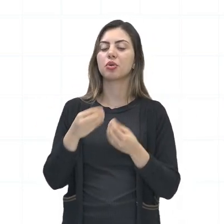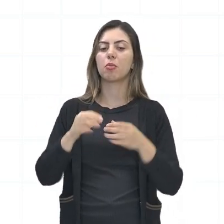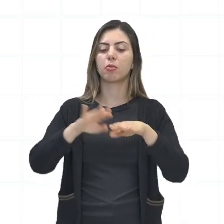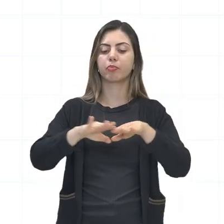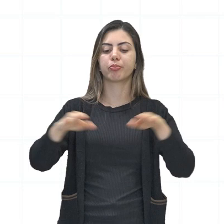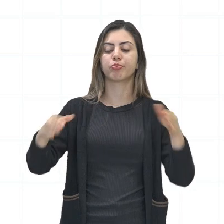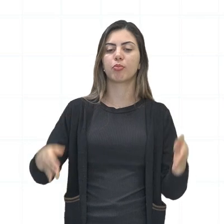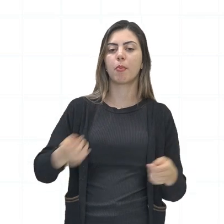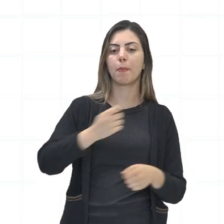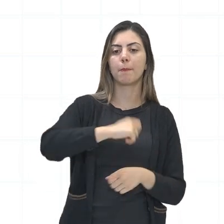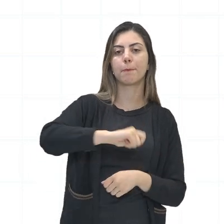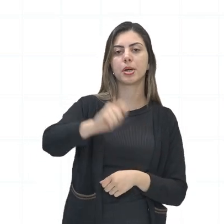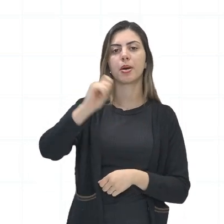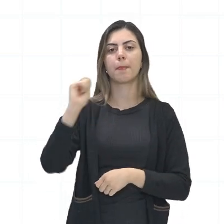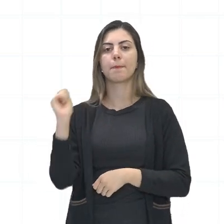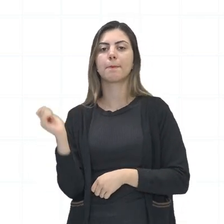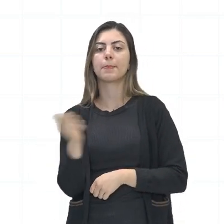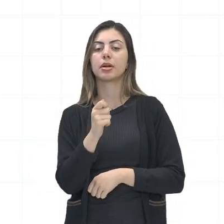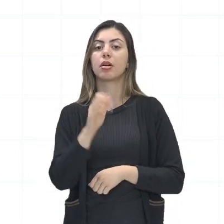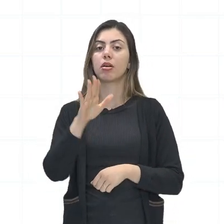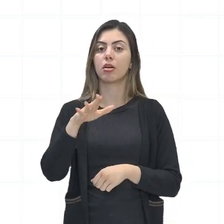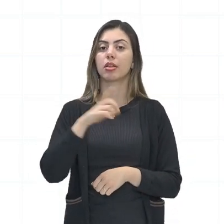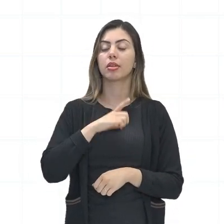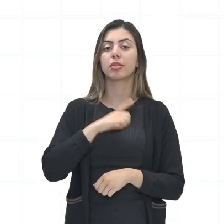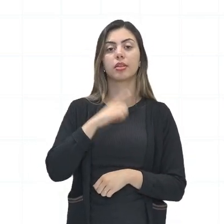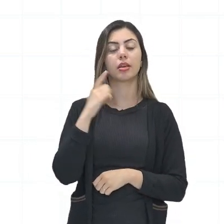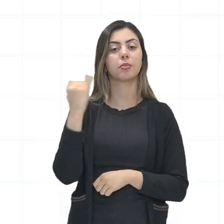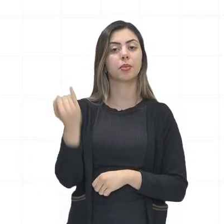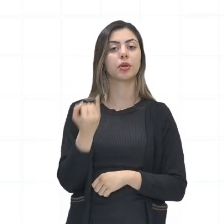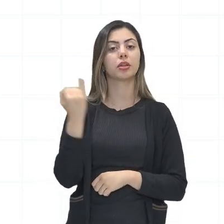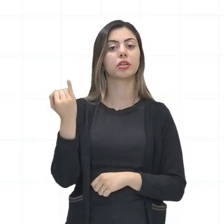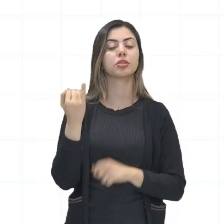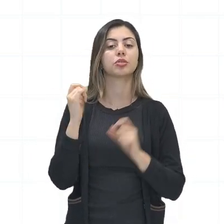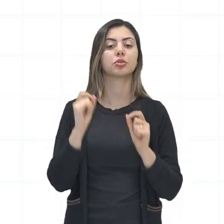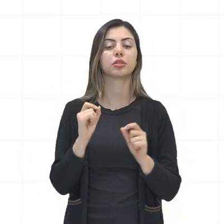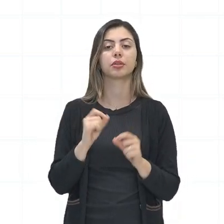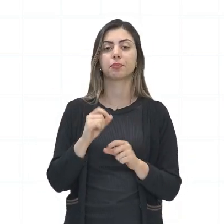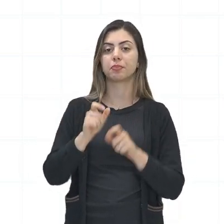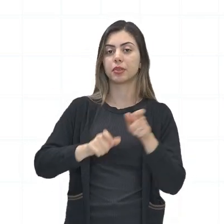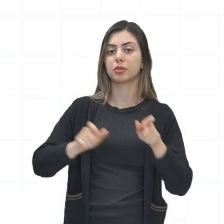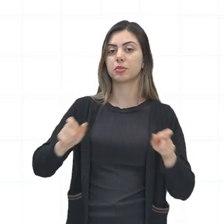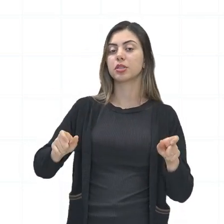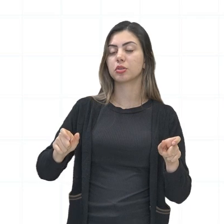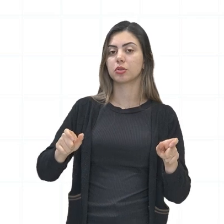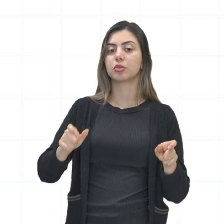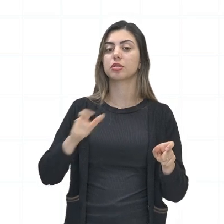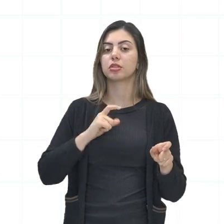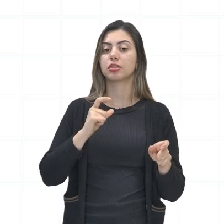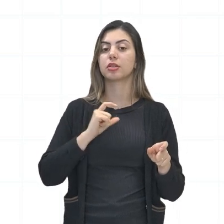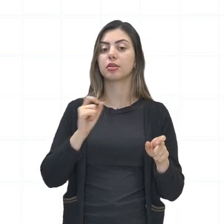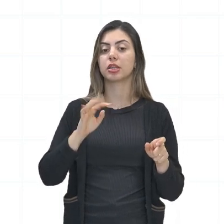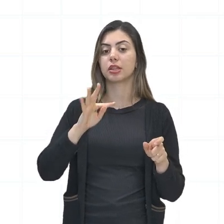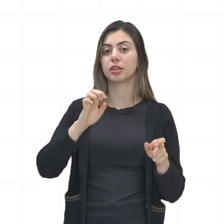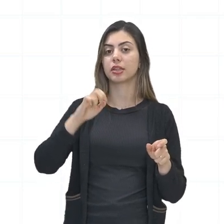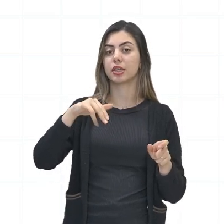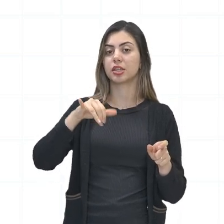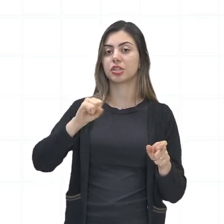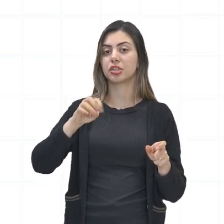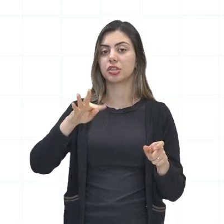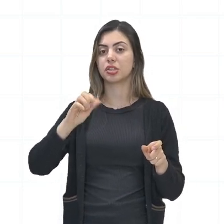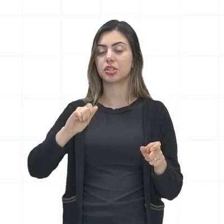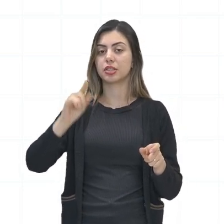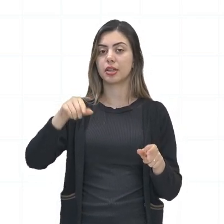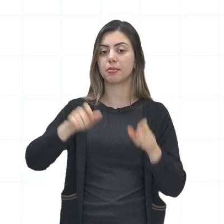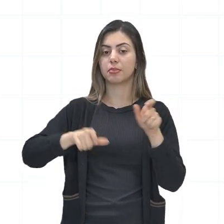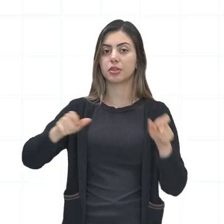mesa. Olha só, vou dizer uma coisa importante para vocês. Os tenistas de mesa, como são o nome dos atletas, eles não